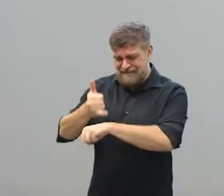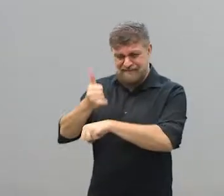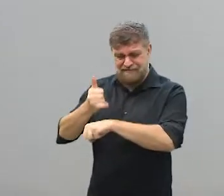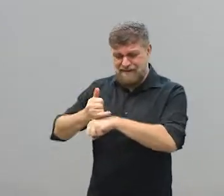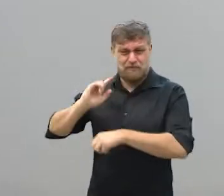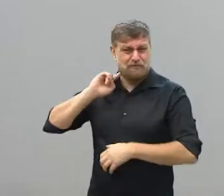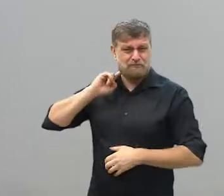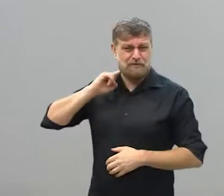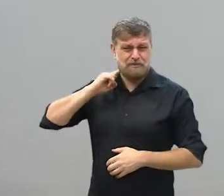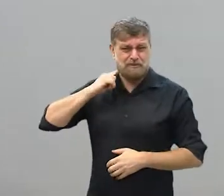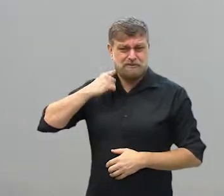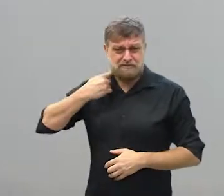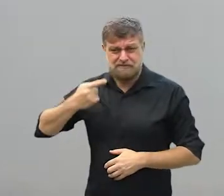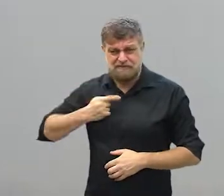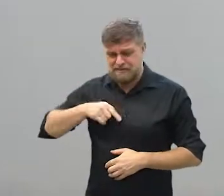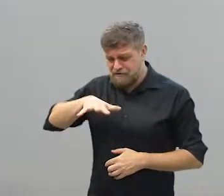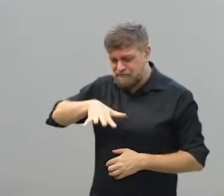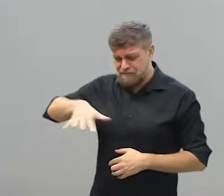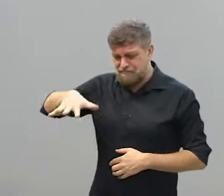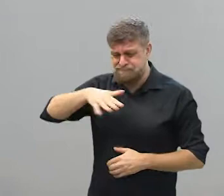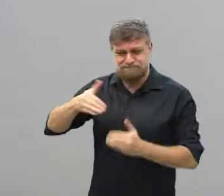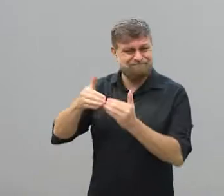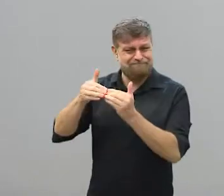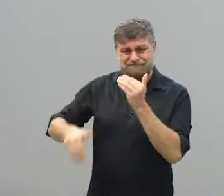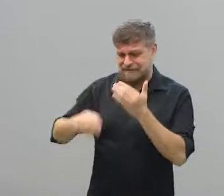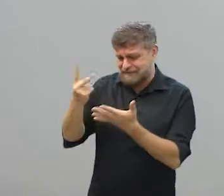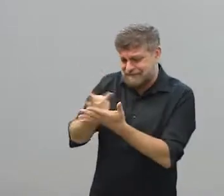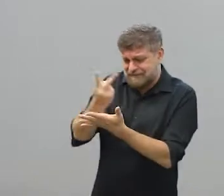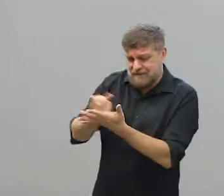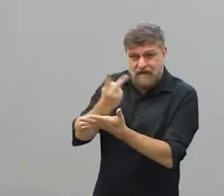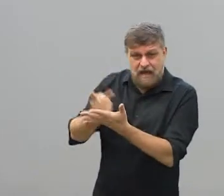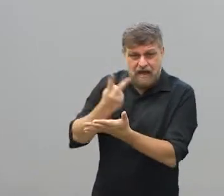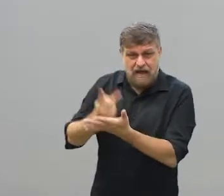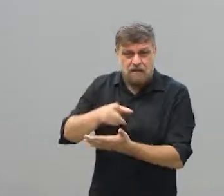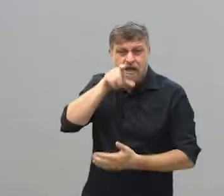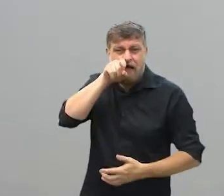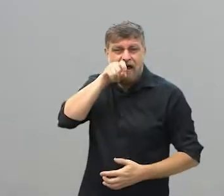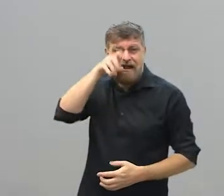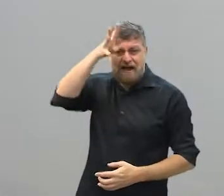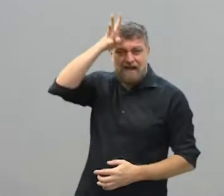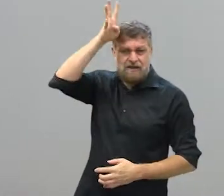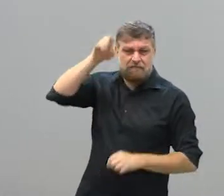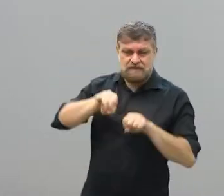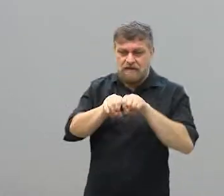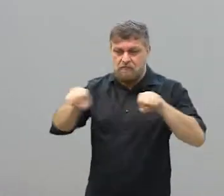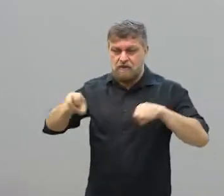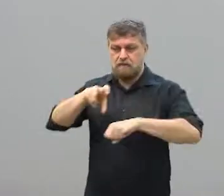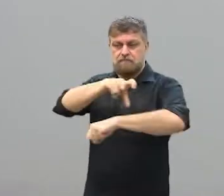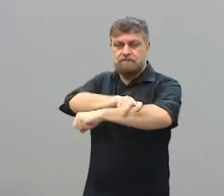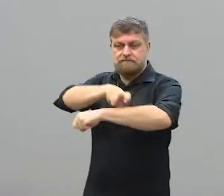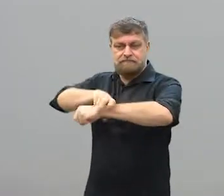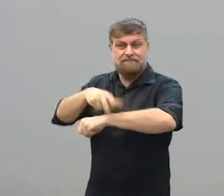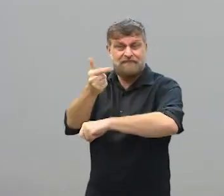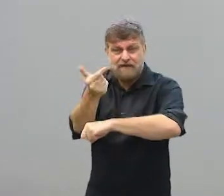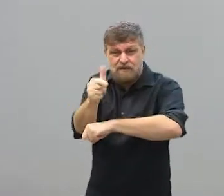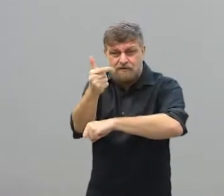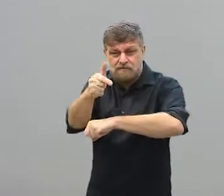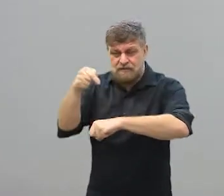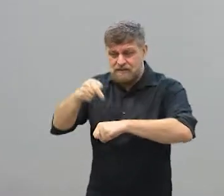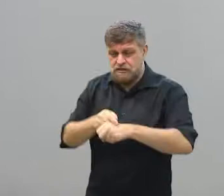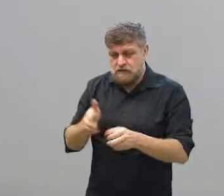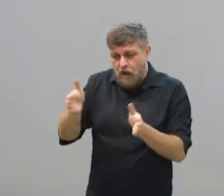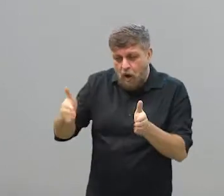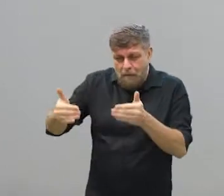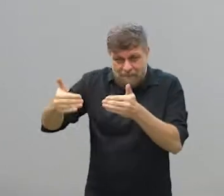muito suja um manejo ambiental totalmente errado as calopsitas não tinham nenhum poleiro é tinha uma